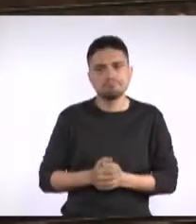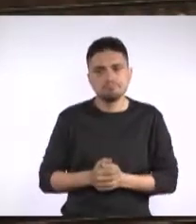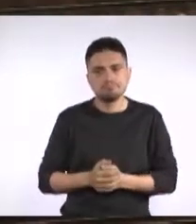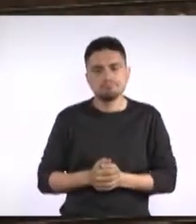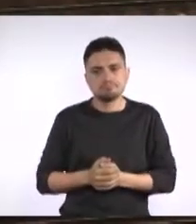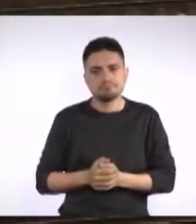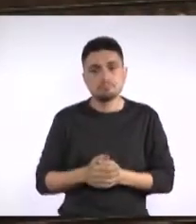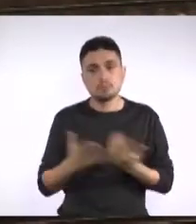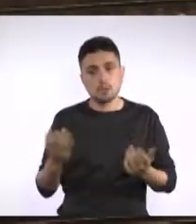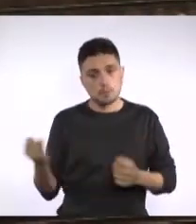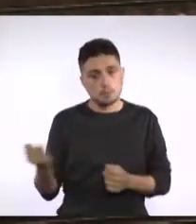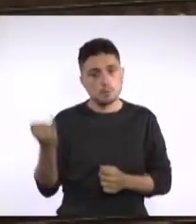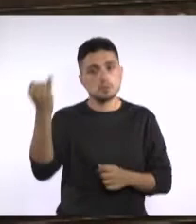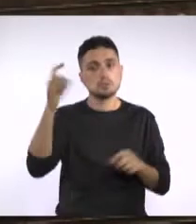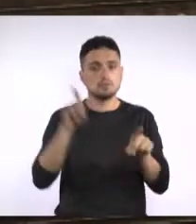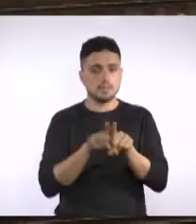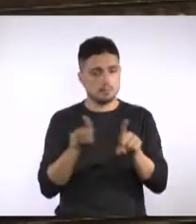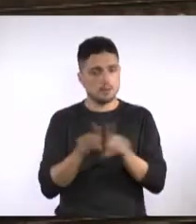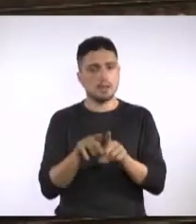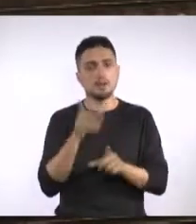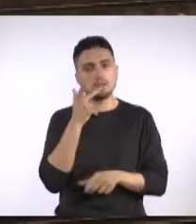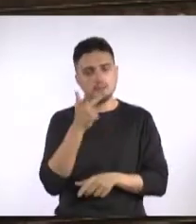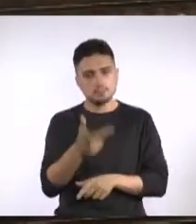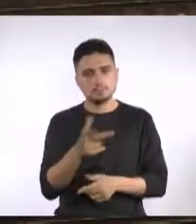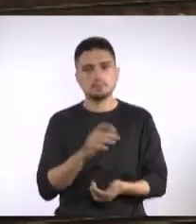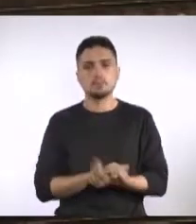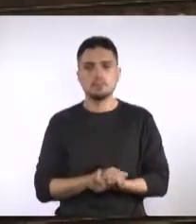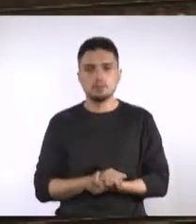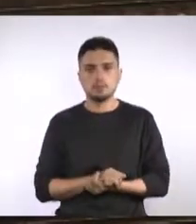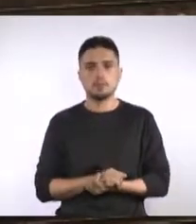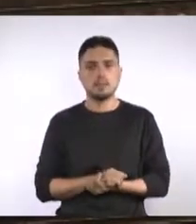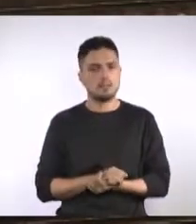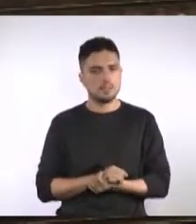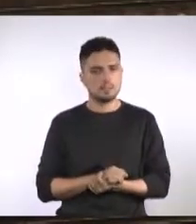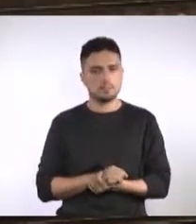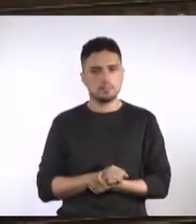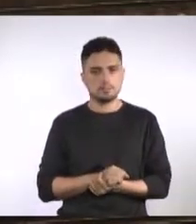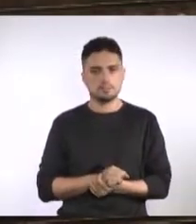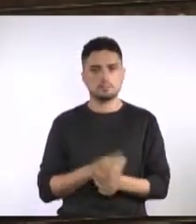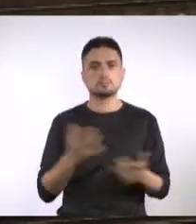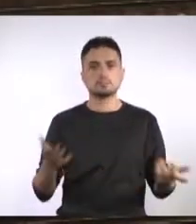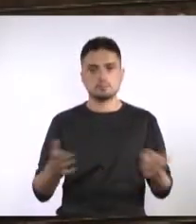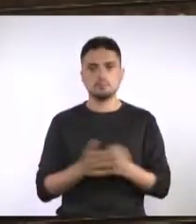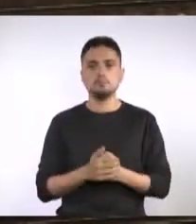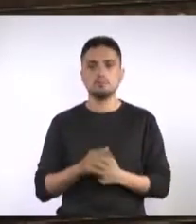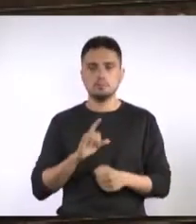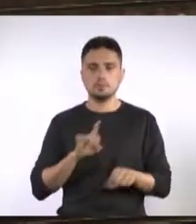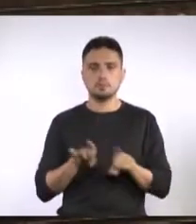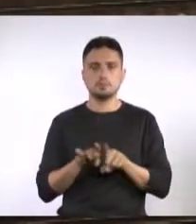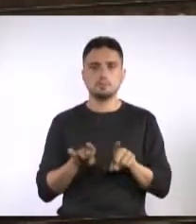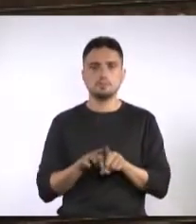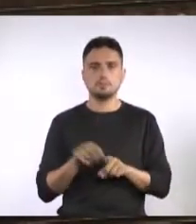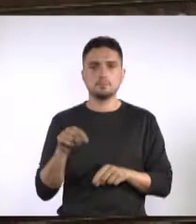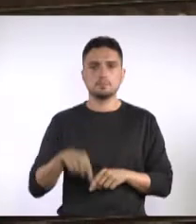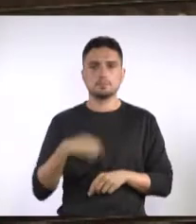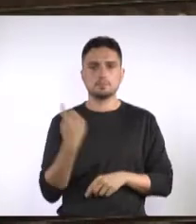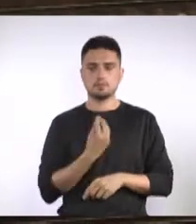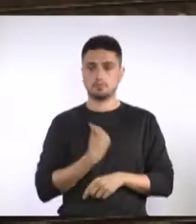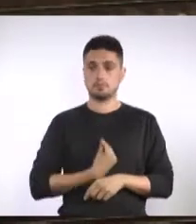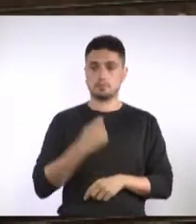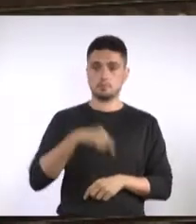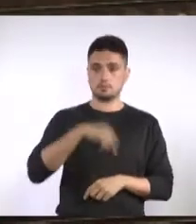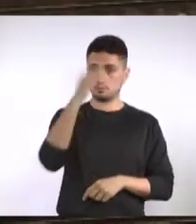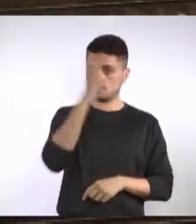é importante também falar que os dados do Fórum Brasileiro de Segurança, estamos vivenciando no